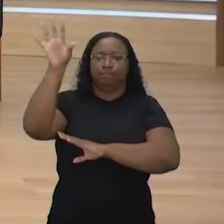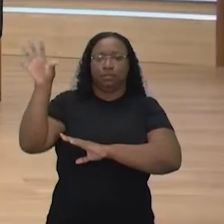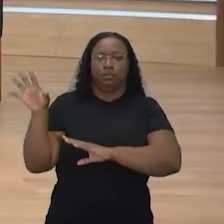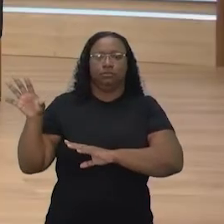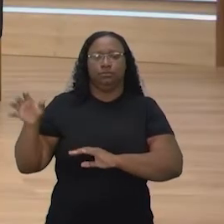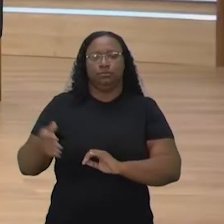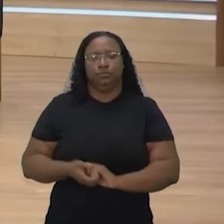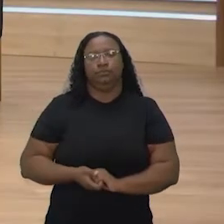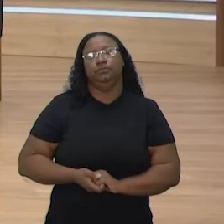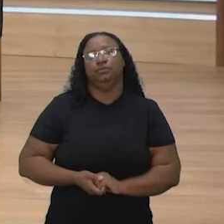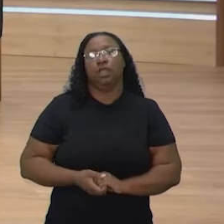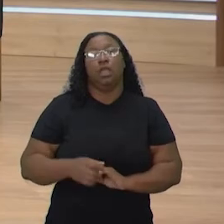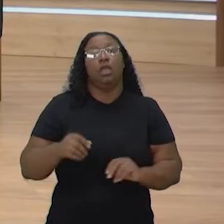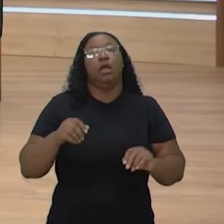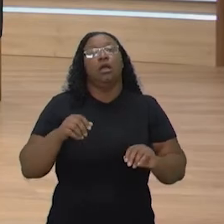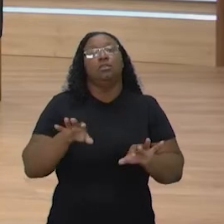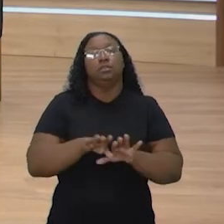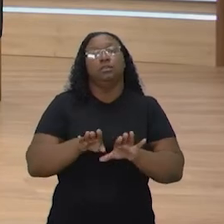usa bastante.